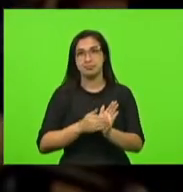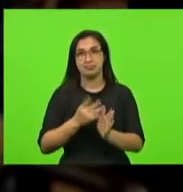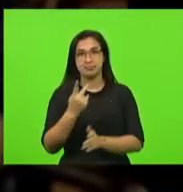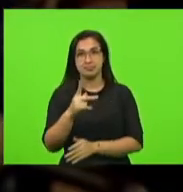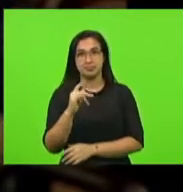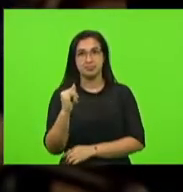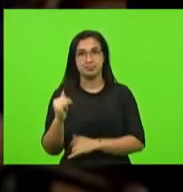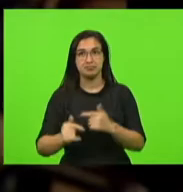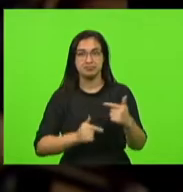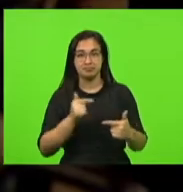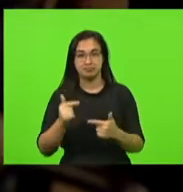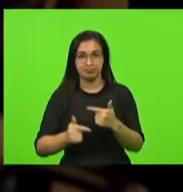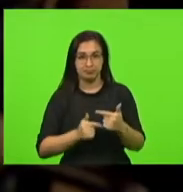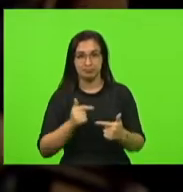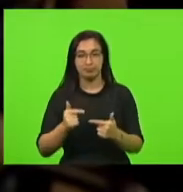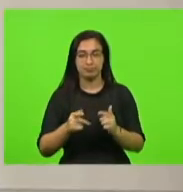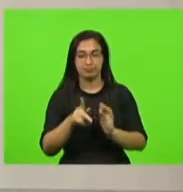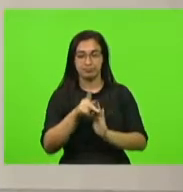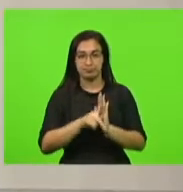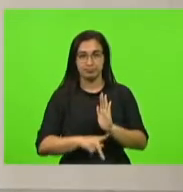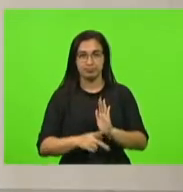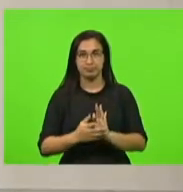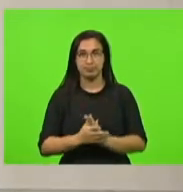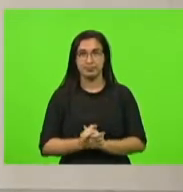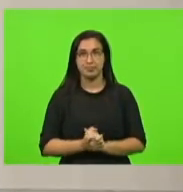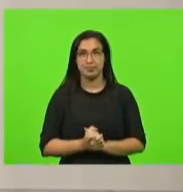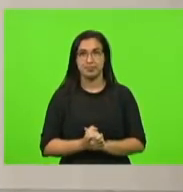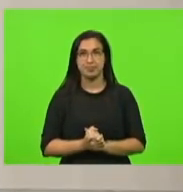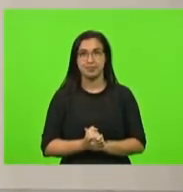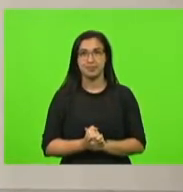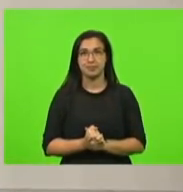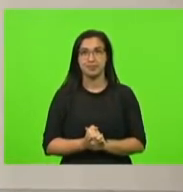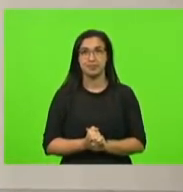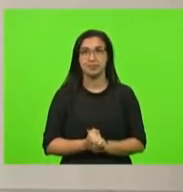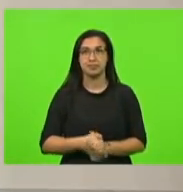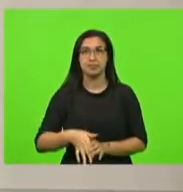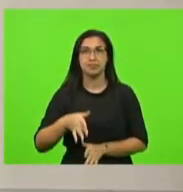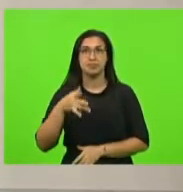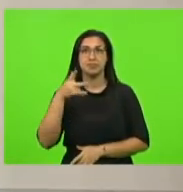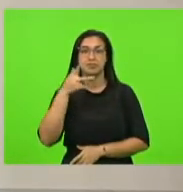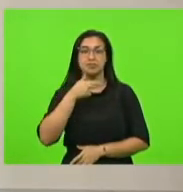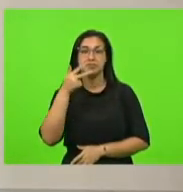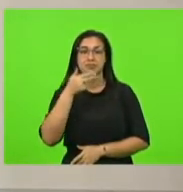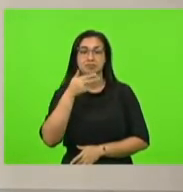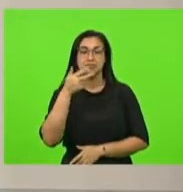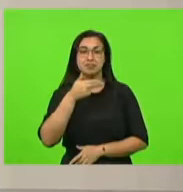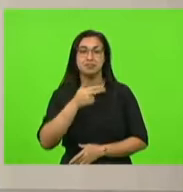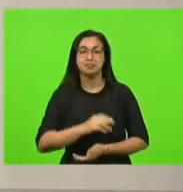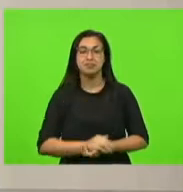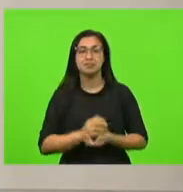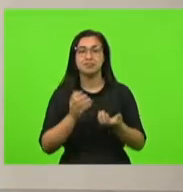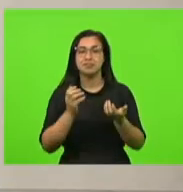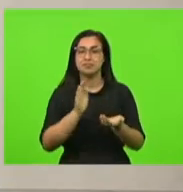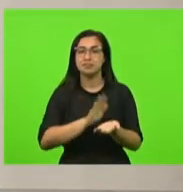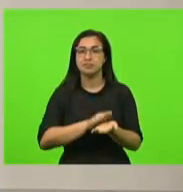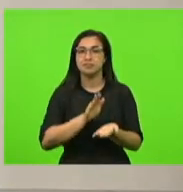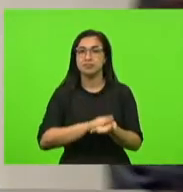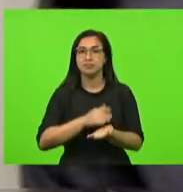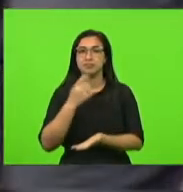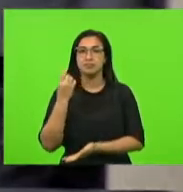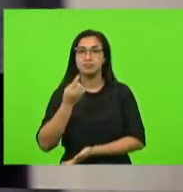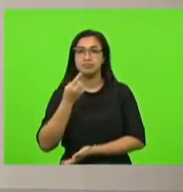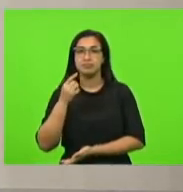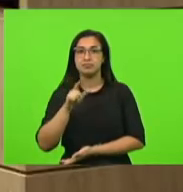incansável em prol desse projeto. Encaminhamento e voto com a palavra o deputado Kennedy Nunes. Senhor presidente, só gostaria de parabenizar também o deputado